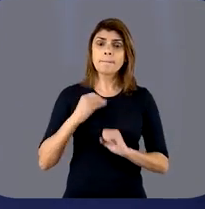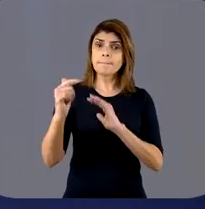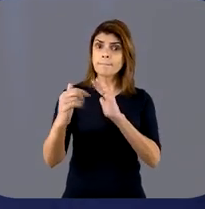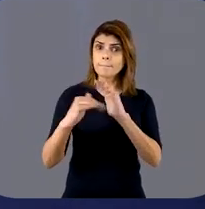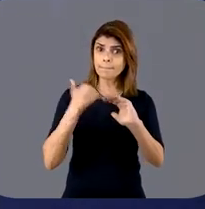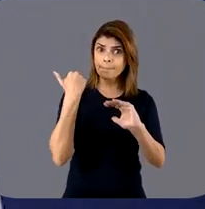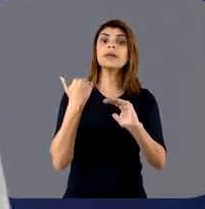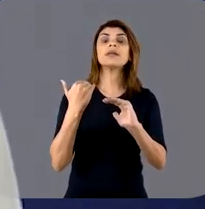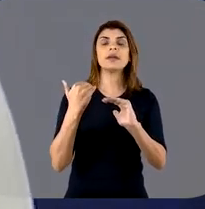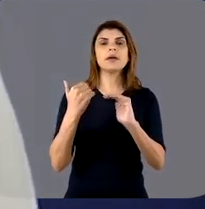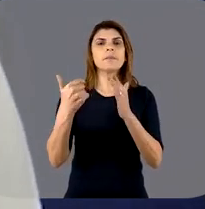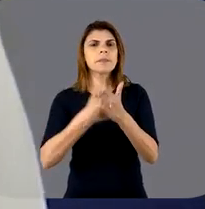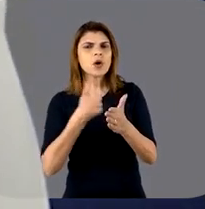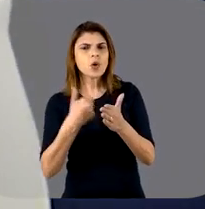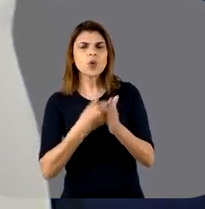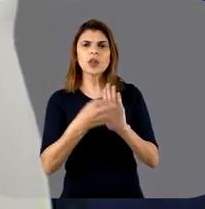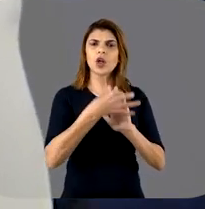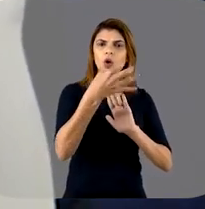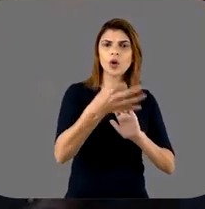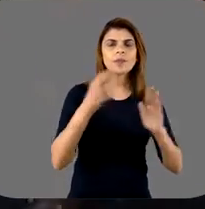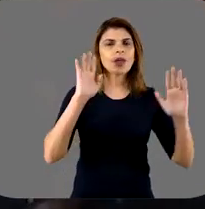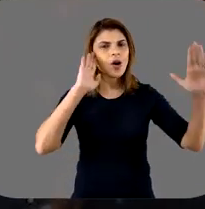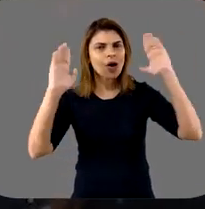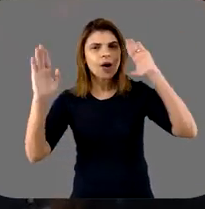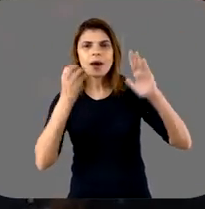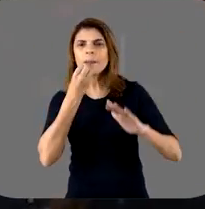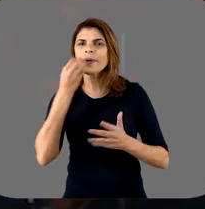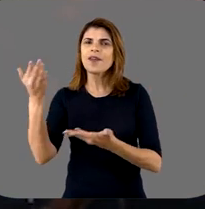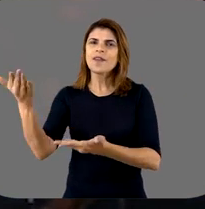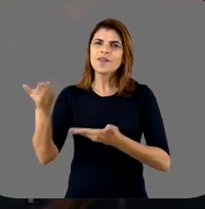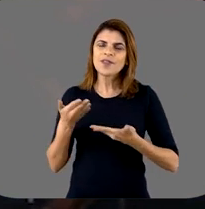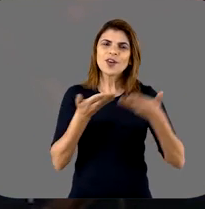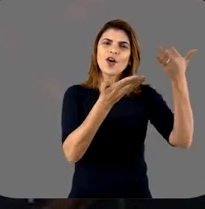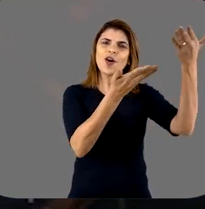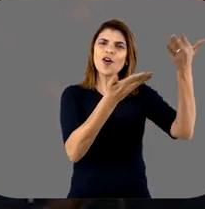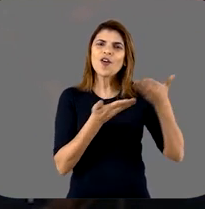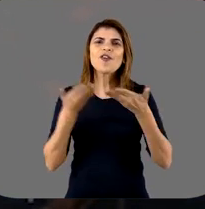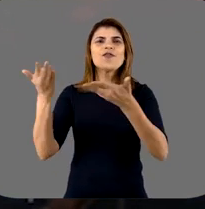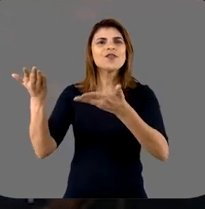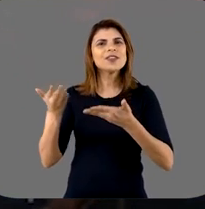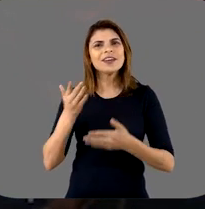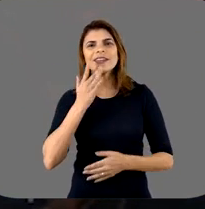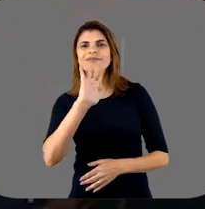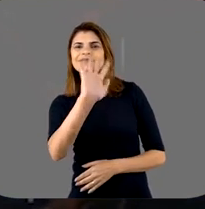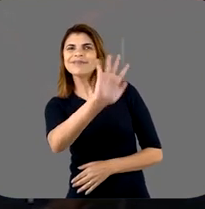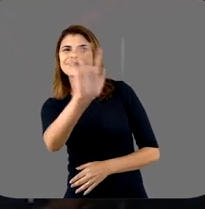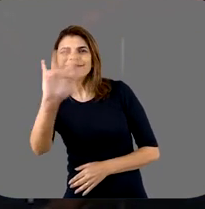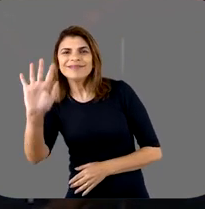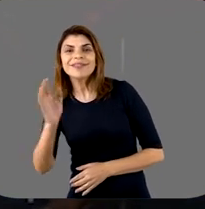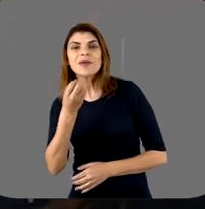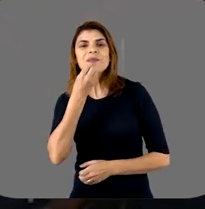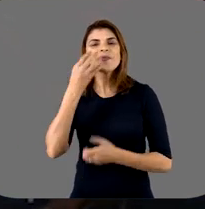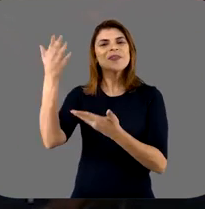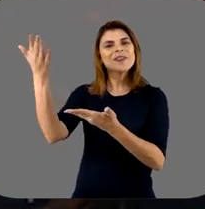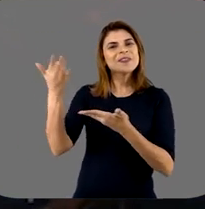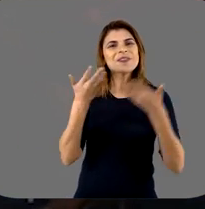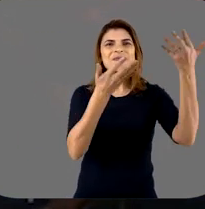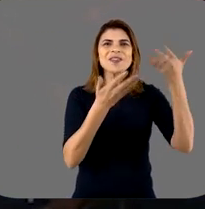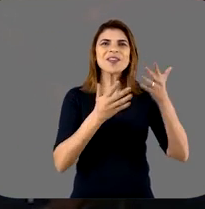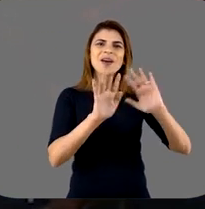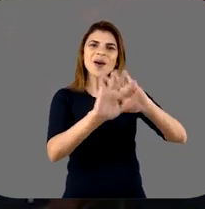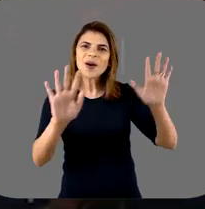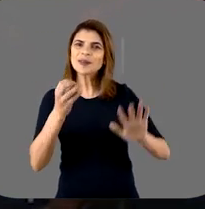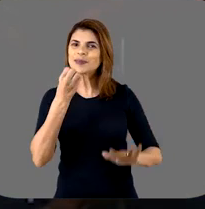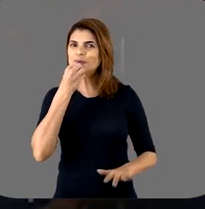perguntas e comentários. Olá, sejam bem-vindos nossos convidados, aquele acenozinho de boas-vindas. Olá, tudo